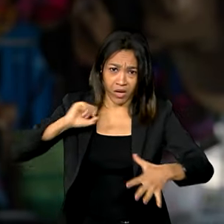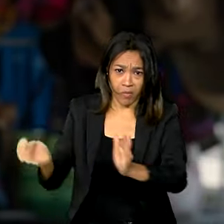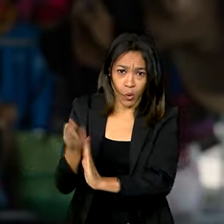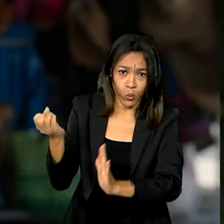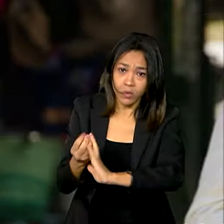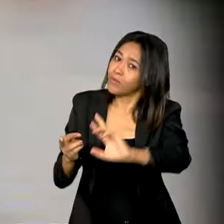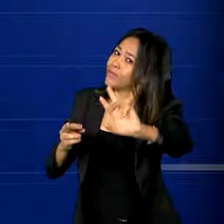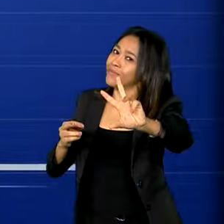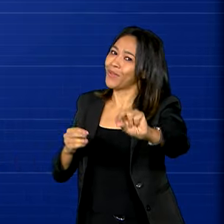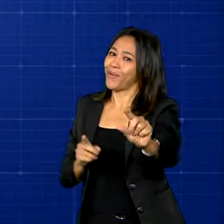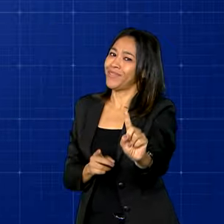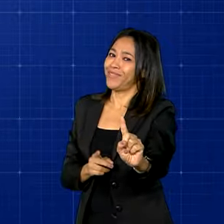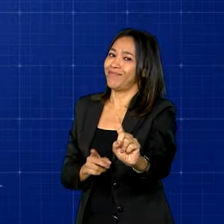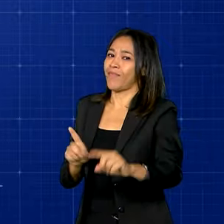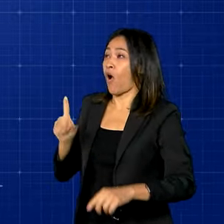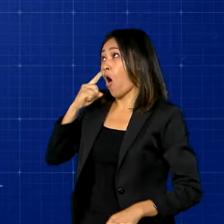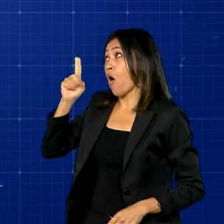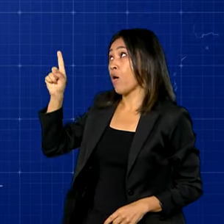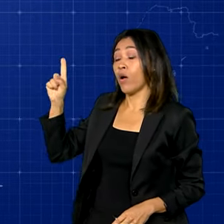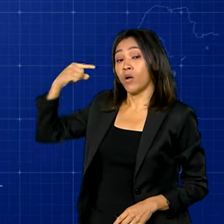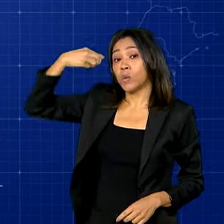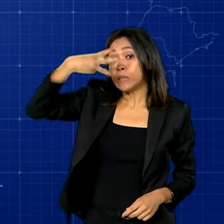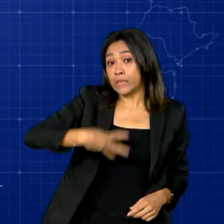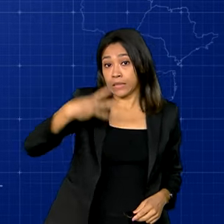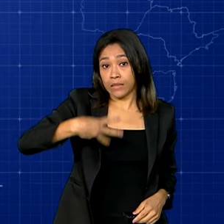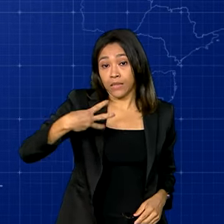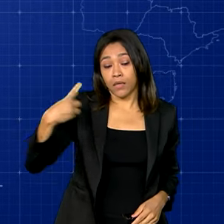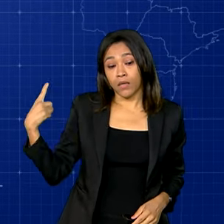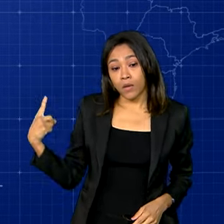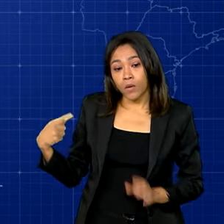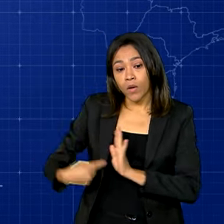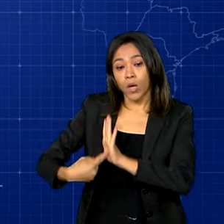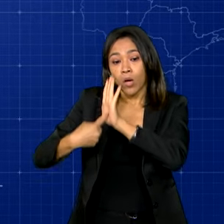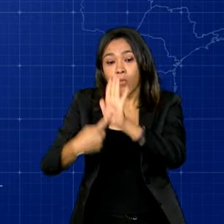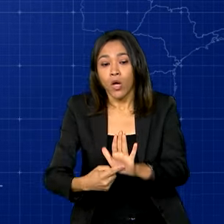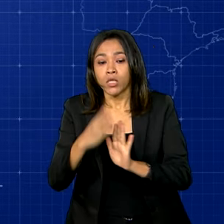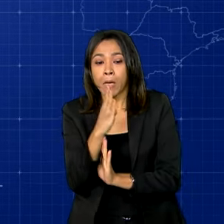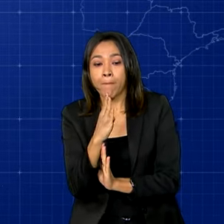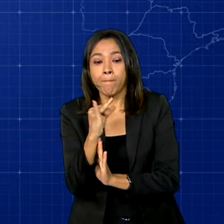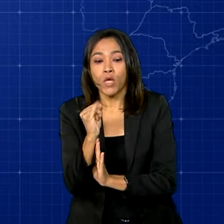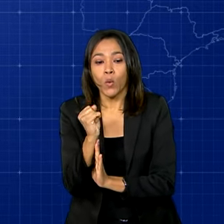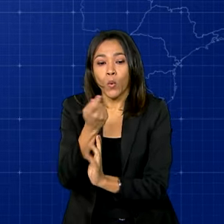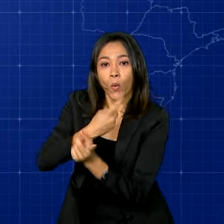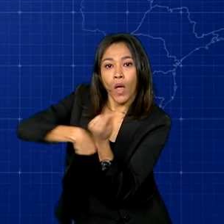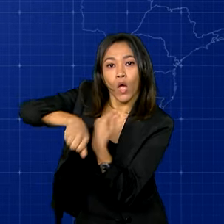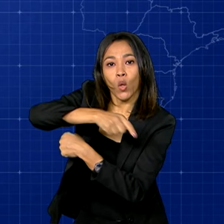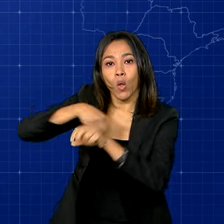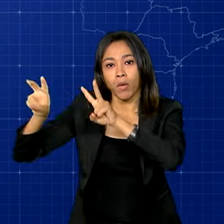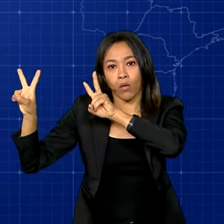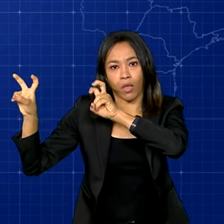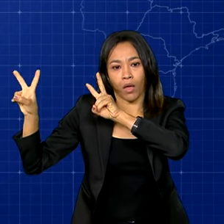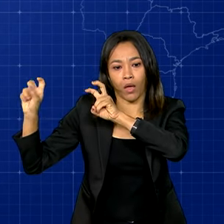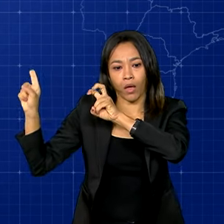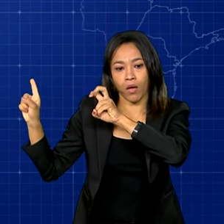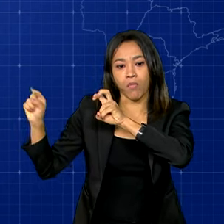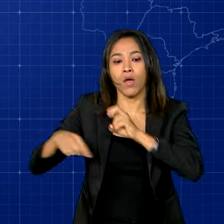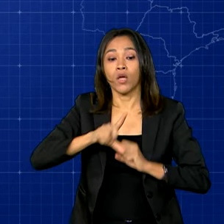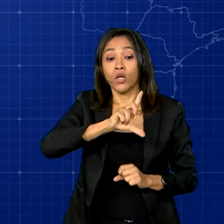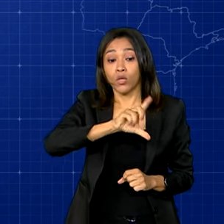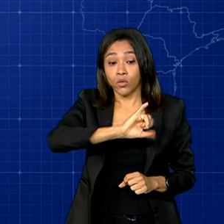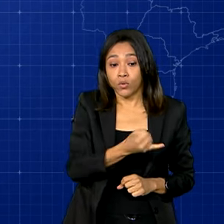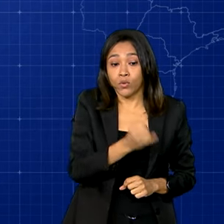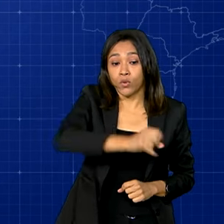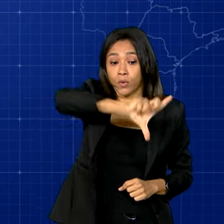Não é bem assim. O terceiro eixo do plano é o de bioeconomia, que prevê, entre outras medidas, taxas de juros